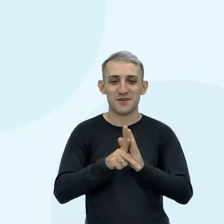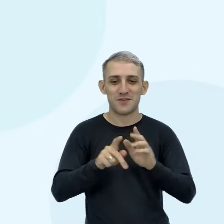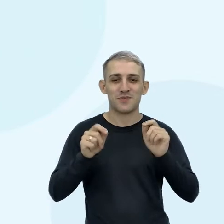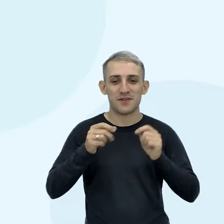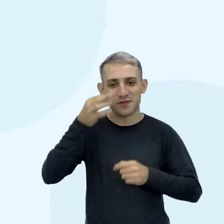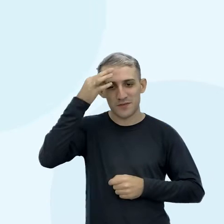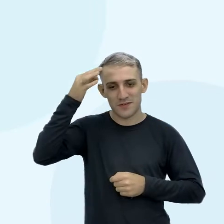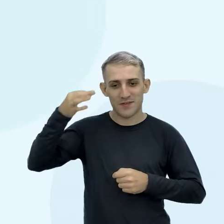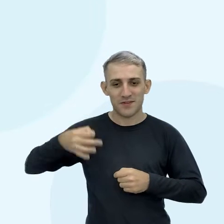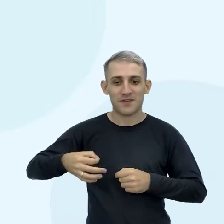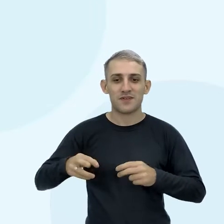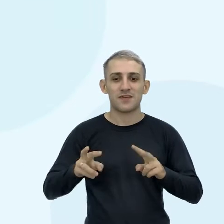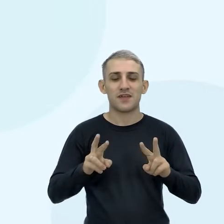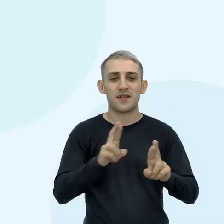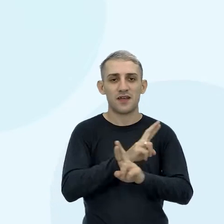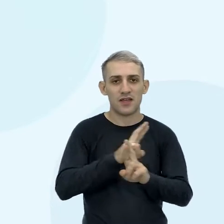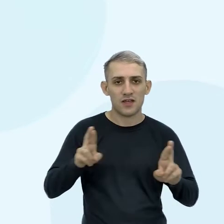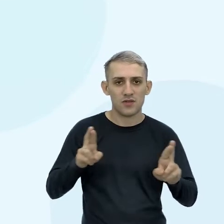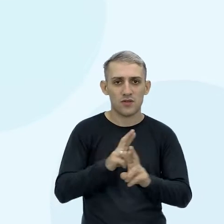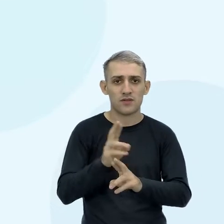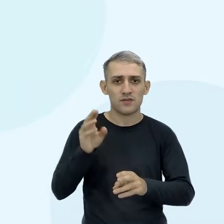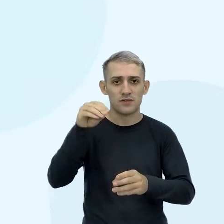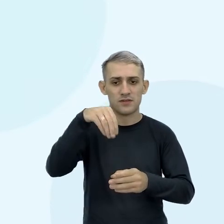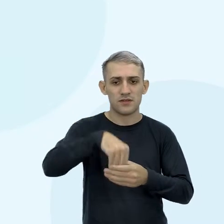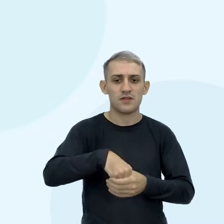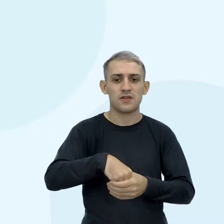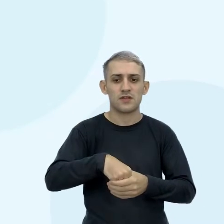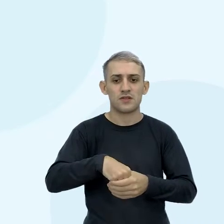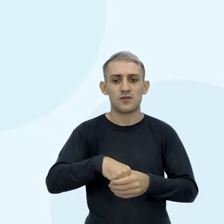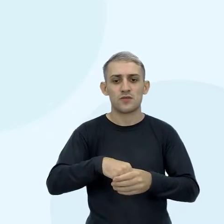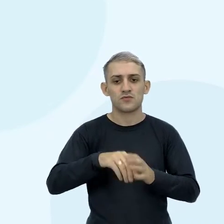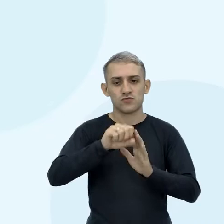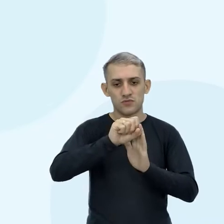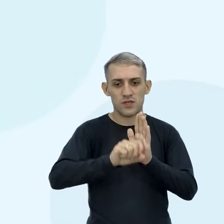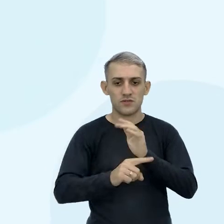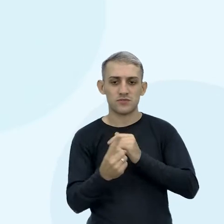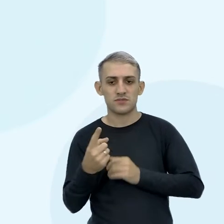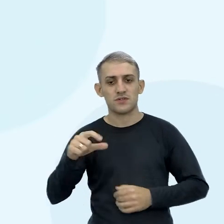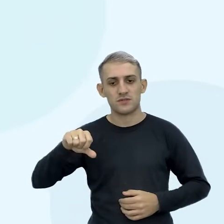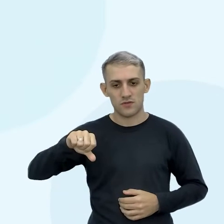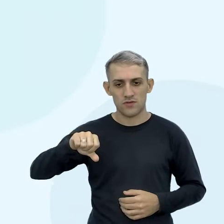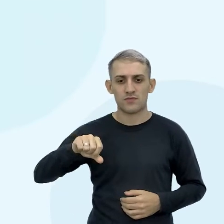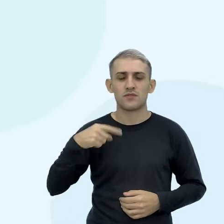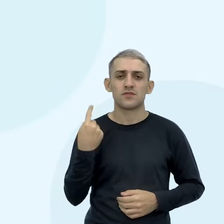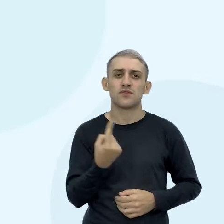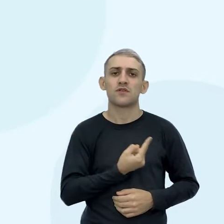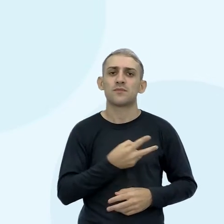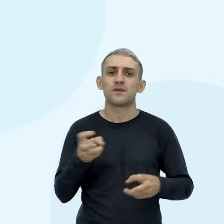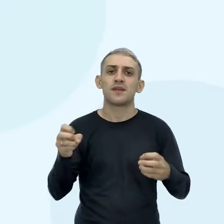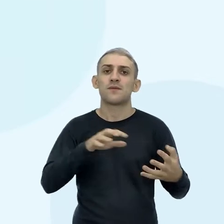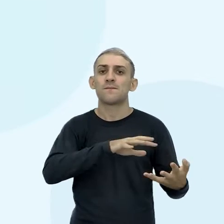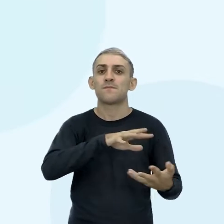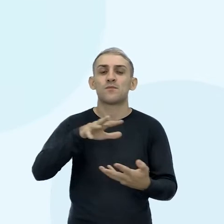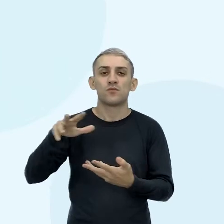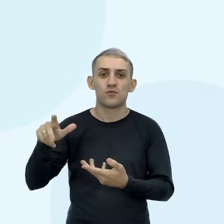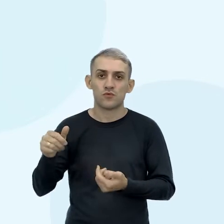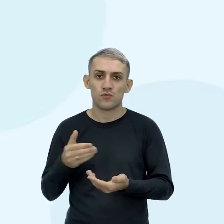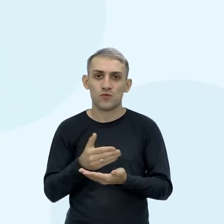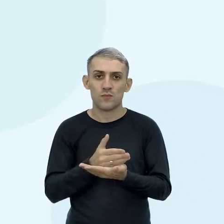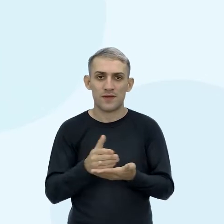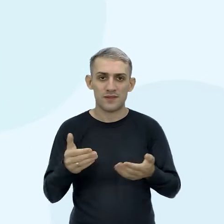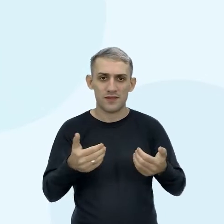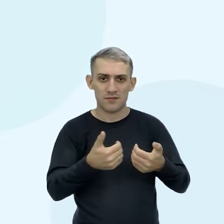das relações externas a partir do século XIX. E aí a gente percebe que o mundo vai ser dividido